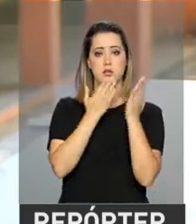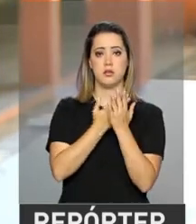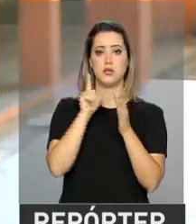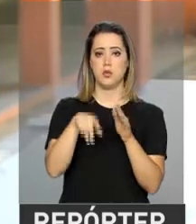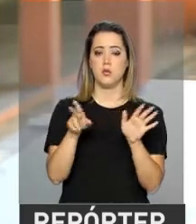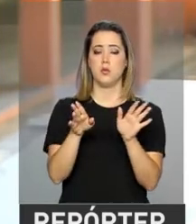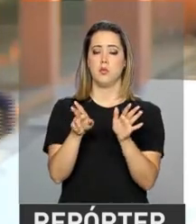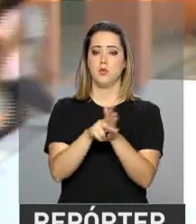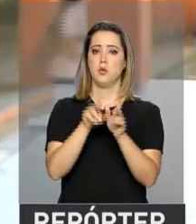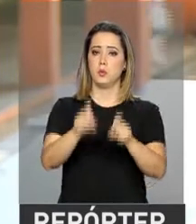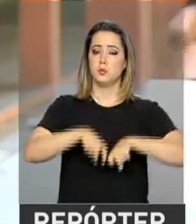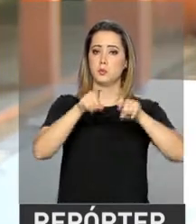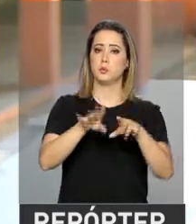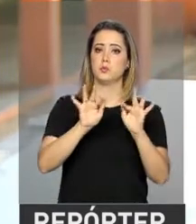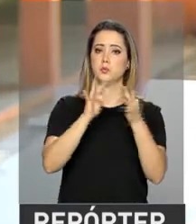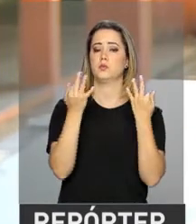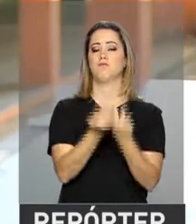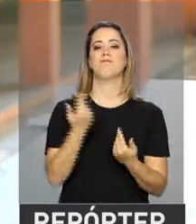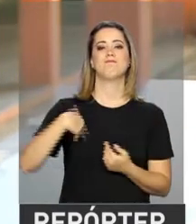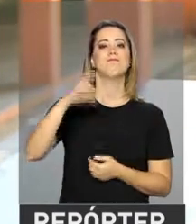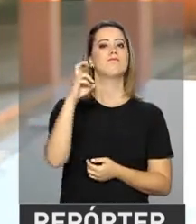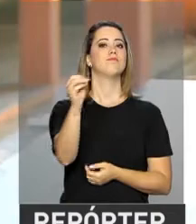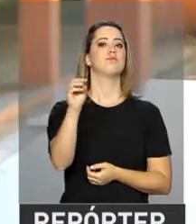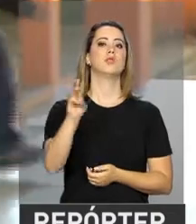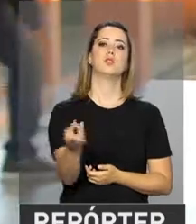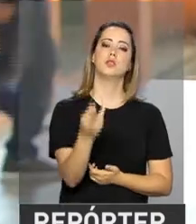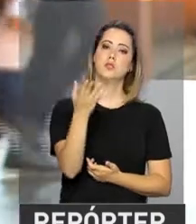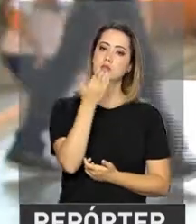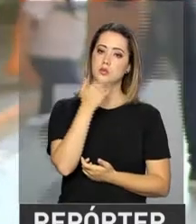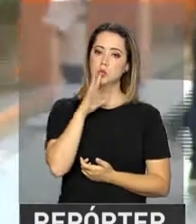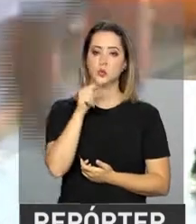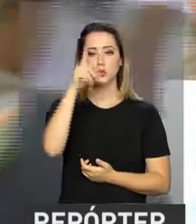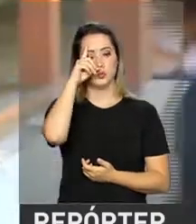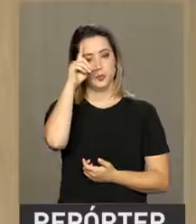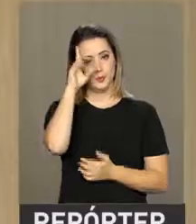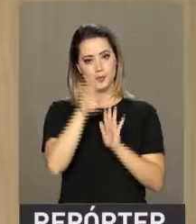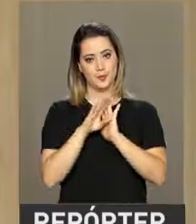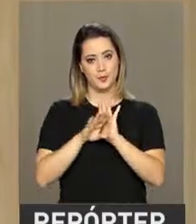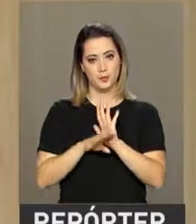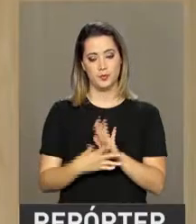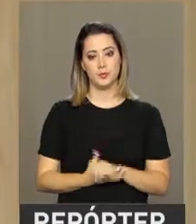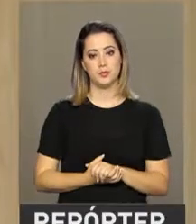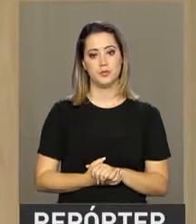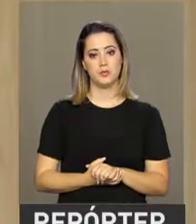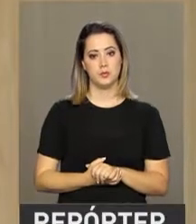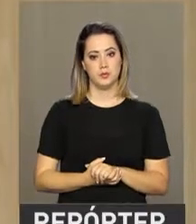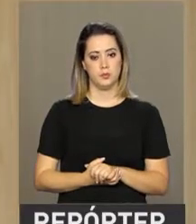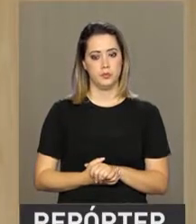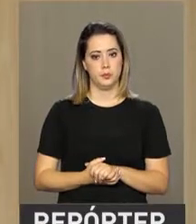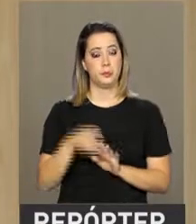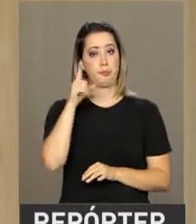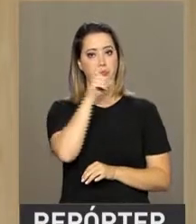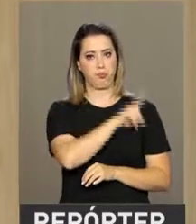familiar no brasil são mais de 50 milhões de refeições todos os dias pelo programa isso de alguma forma traz